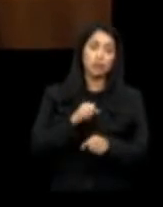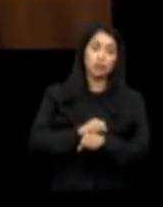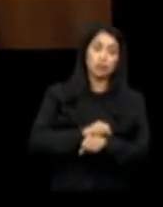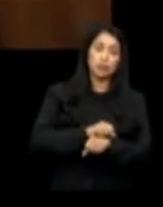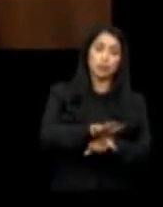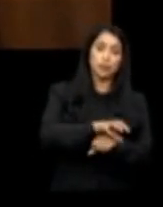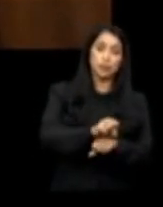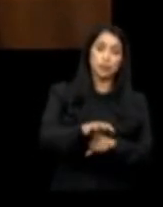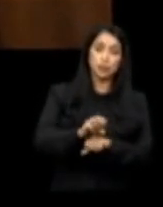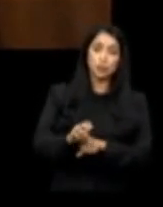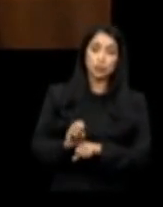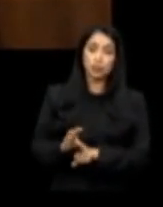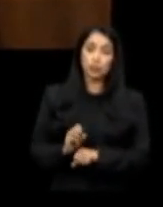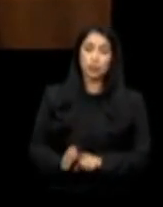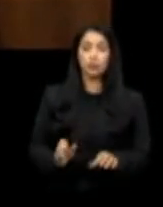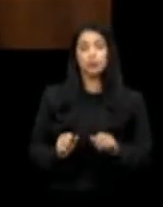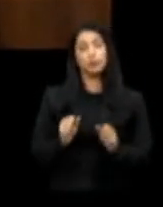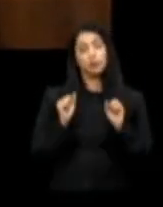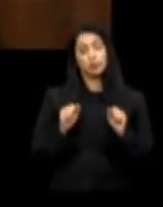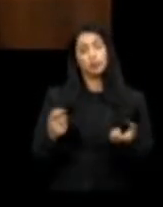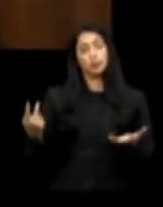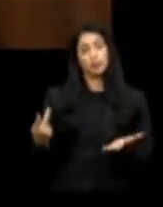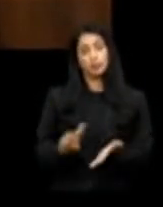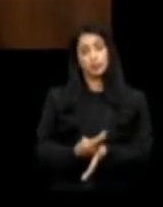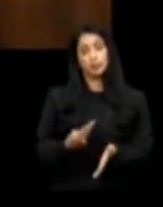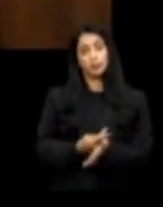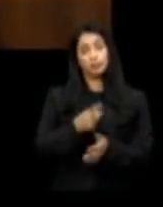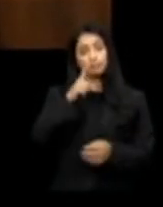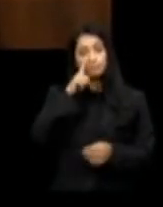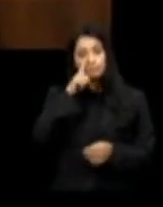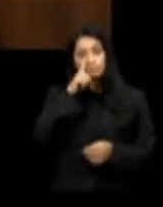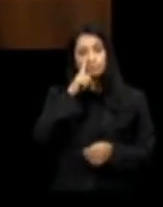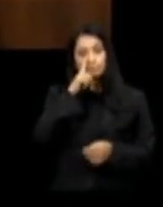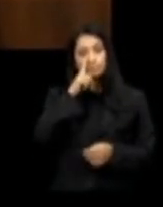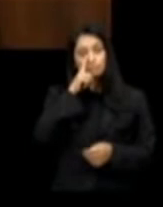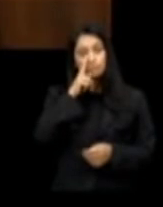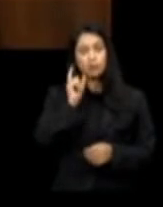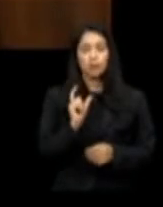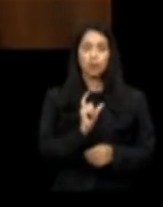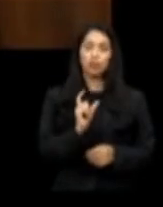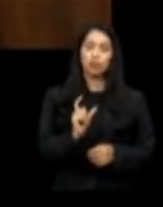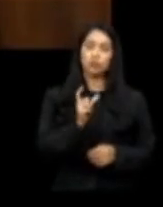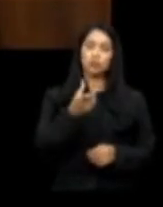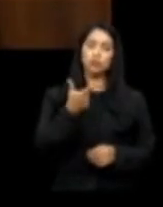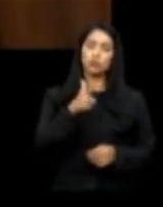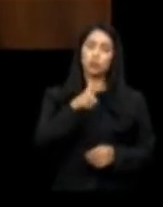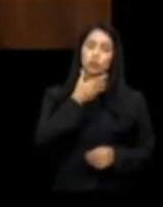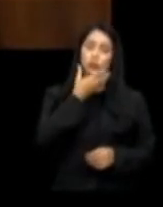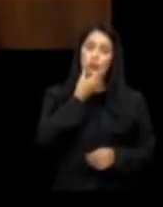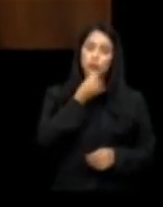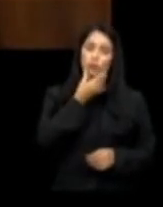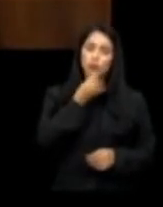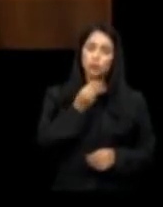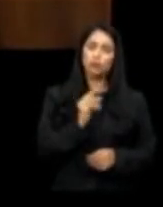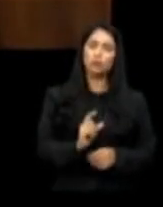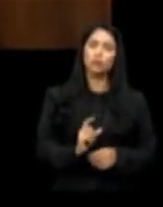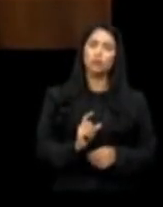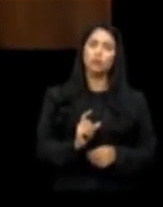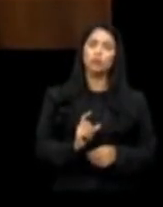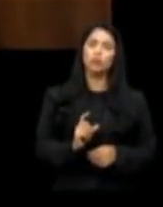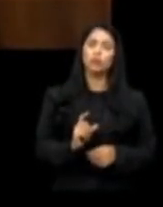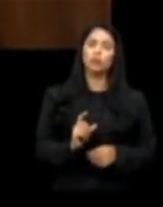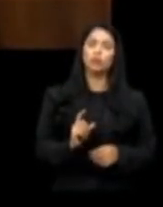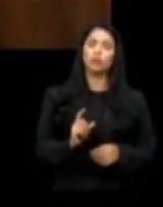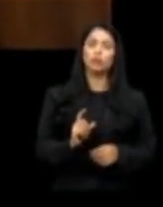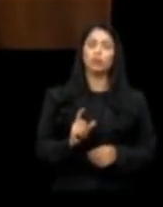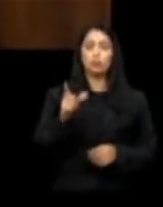de dados passível de configurar situação de perigo. Nas palavras de Rodotà, a privacidade também pode ser definida